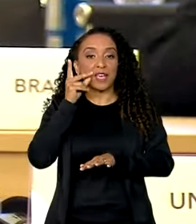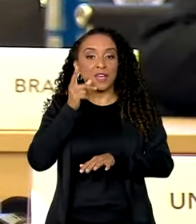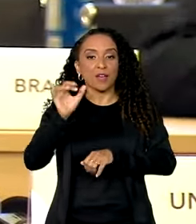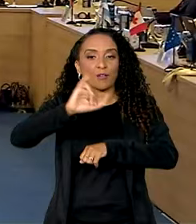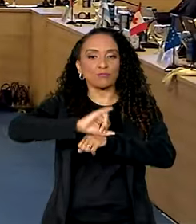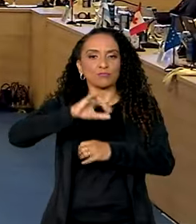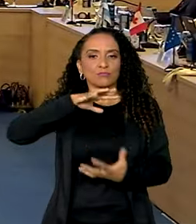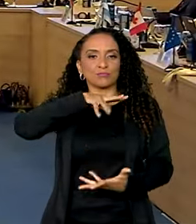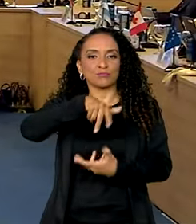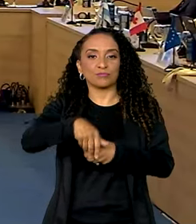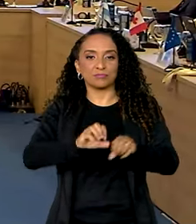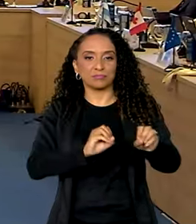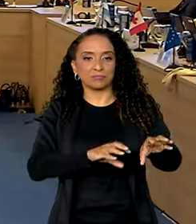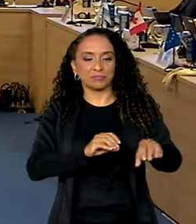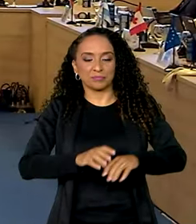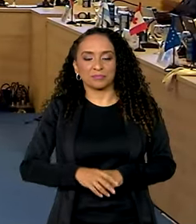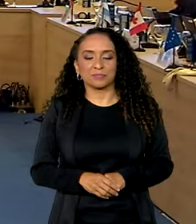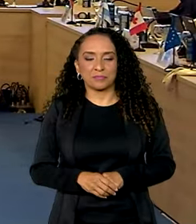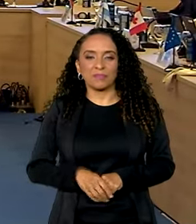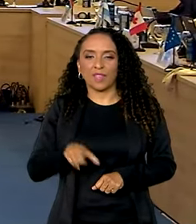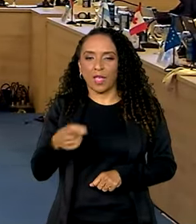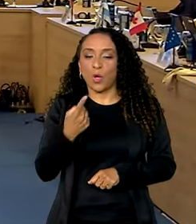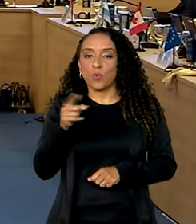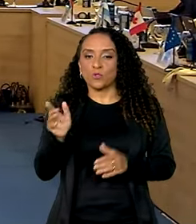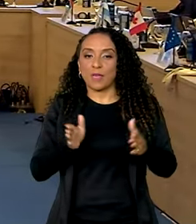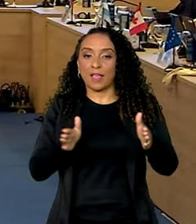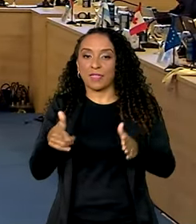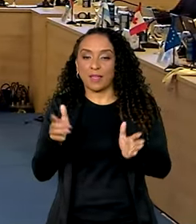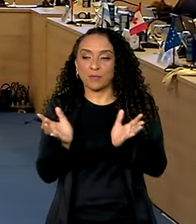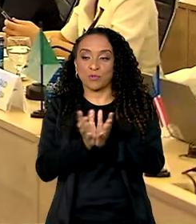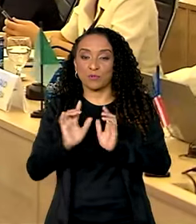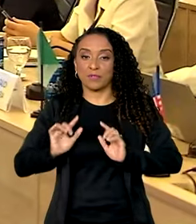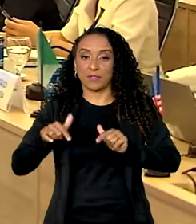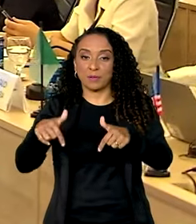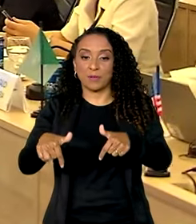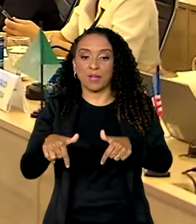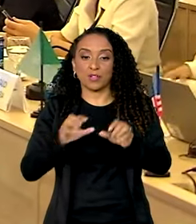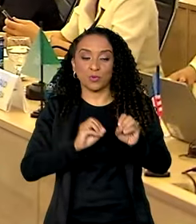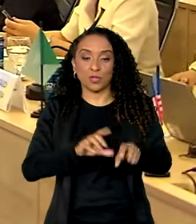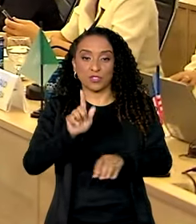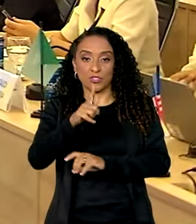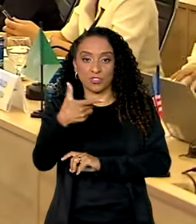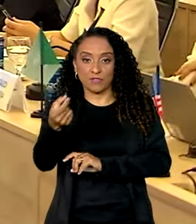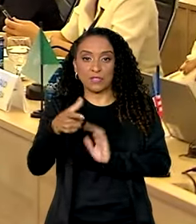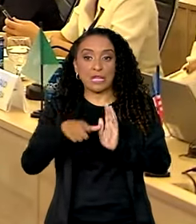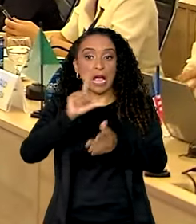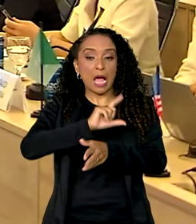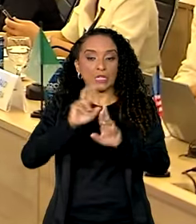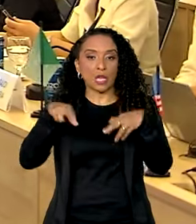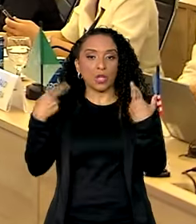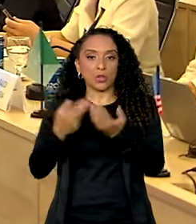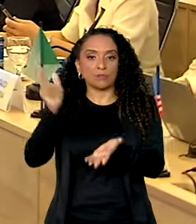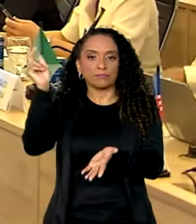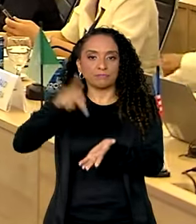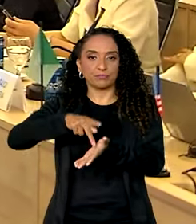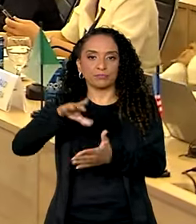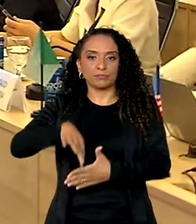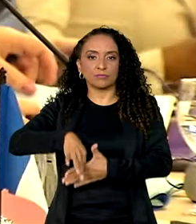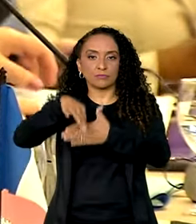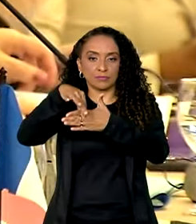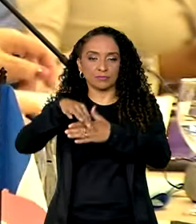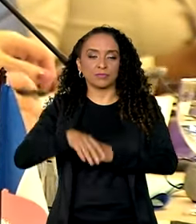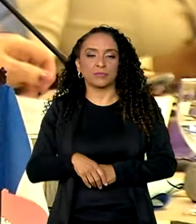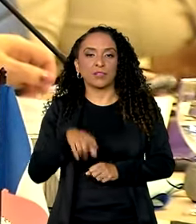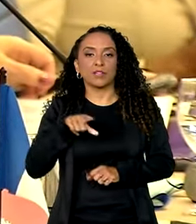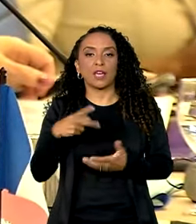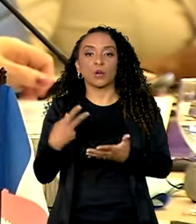Centro Global da Educação. Esta é a última etapa do Grupo de Trabalho de Educação do G20, antes da reunião de cúpula do grupo,